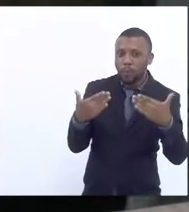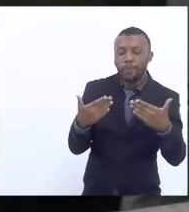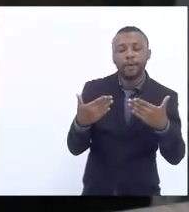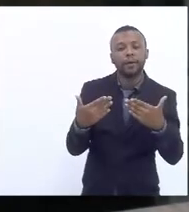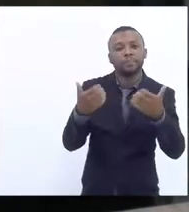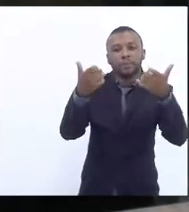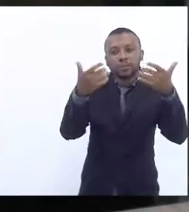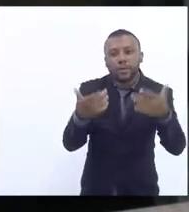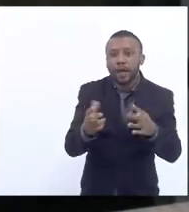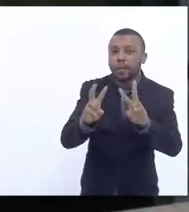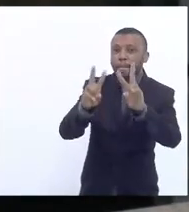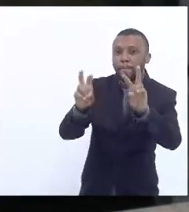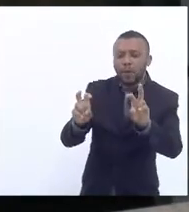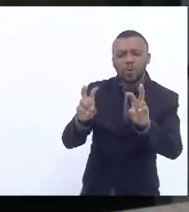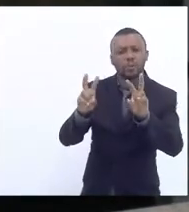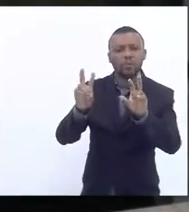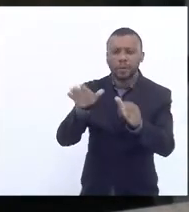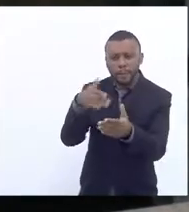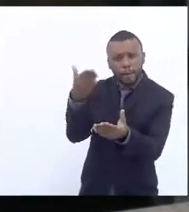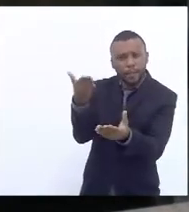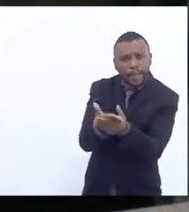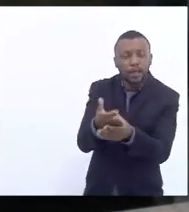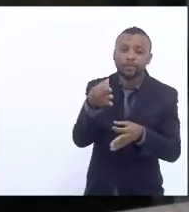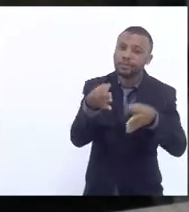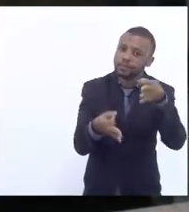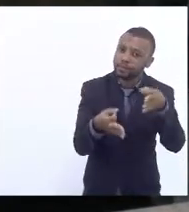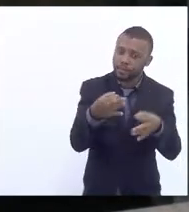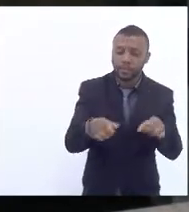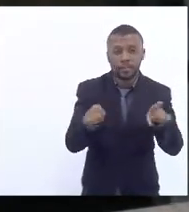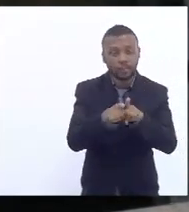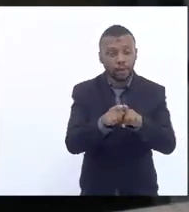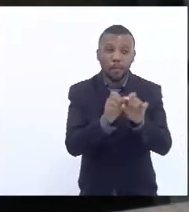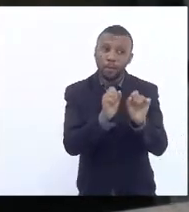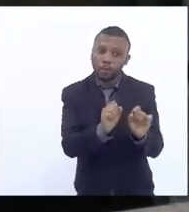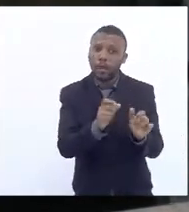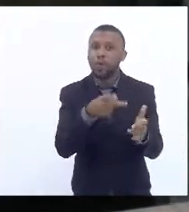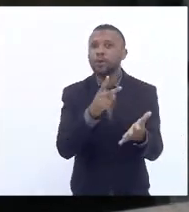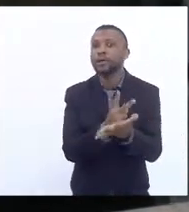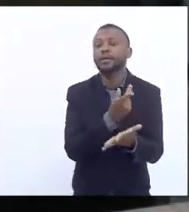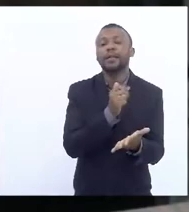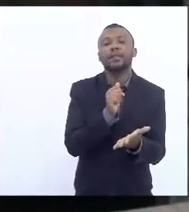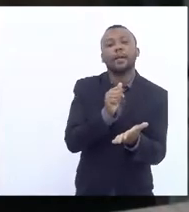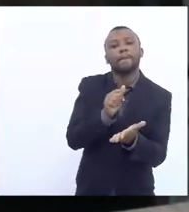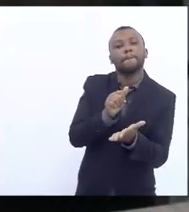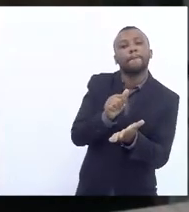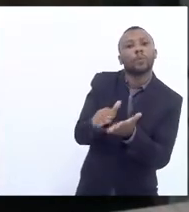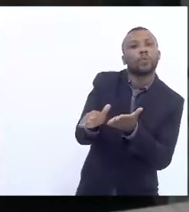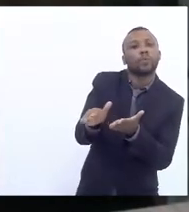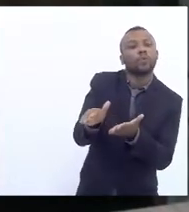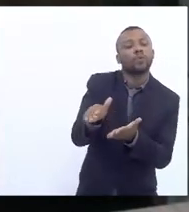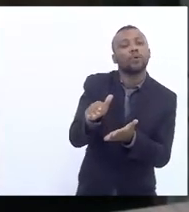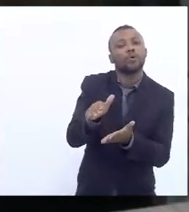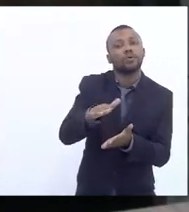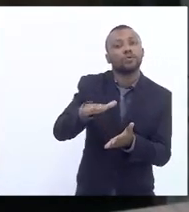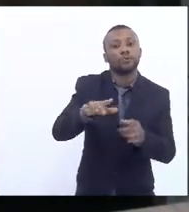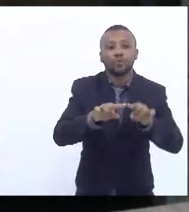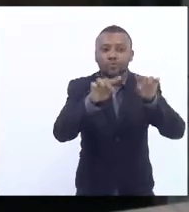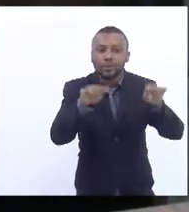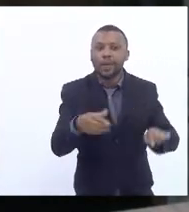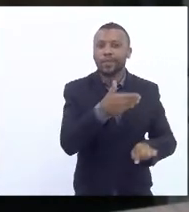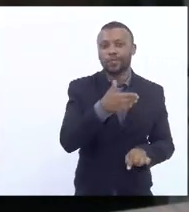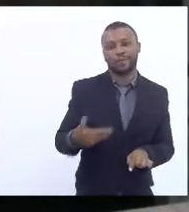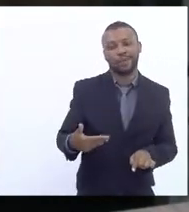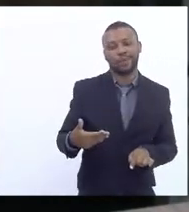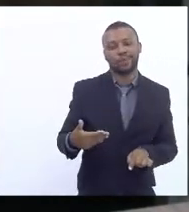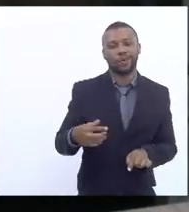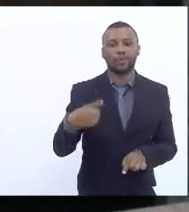caso, né, da judicialização e da iminência deles serem exonerados, serem postos para fora do governo, a gente fez um requerimento de